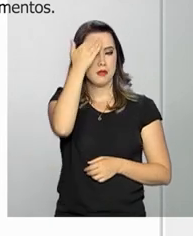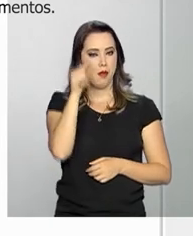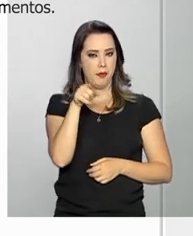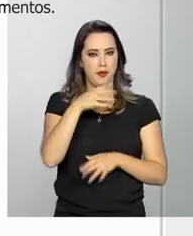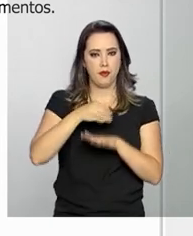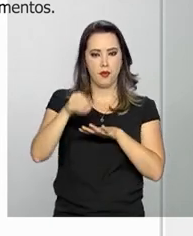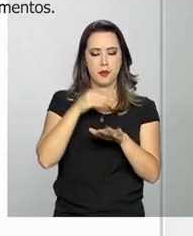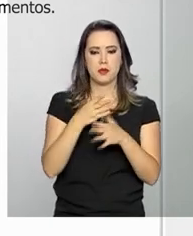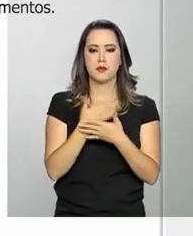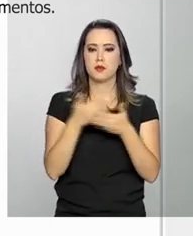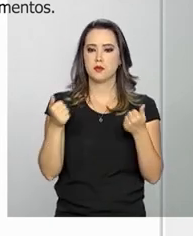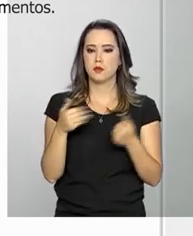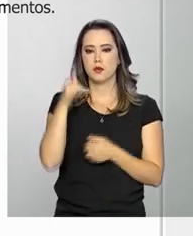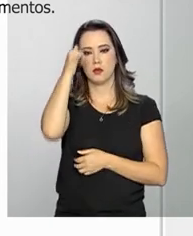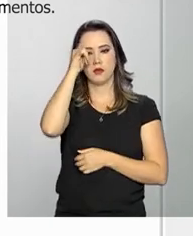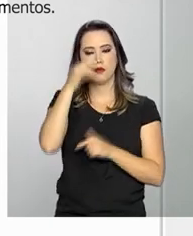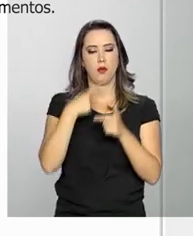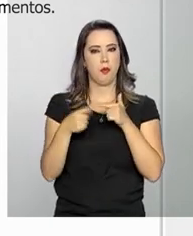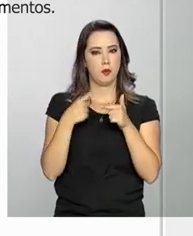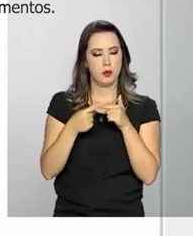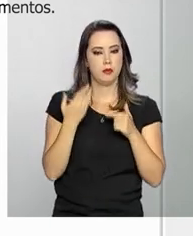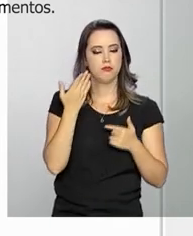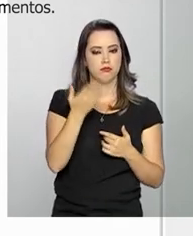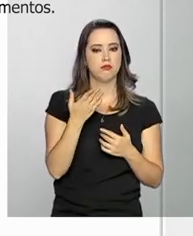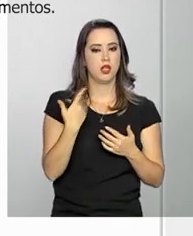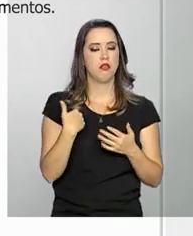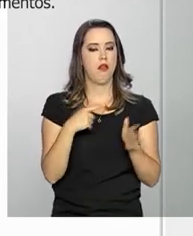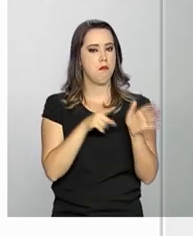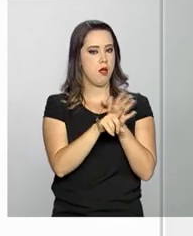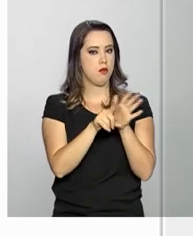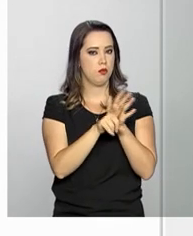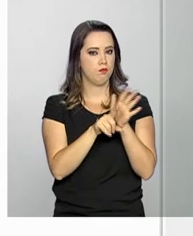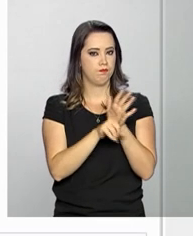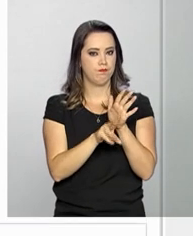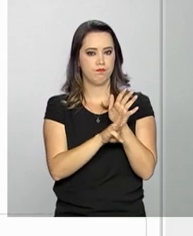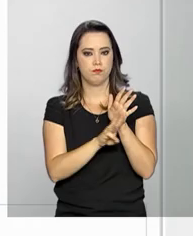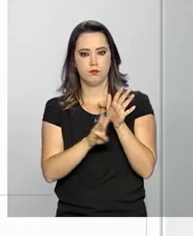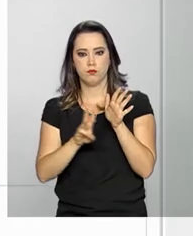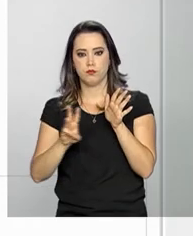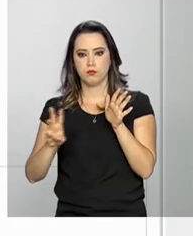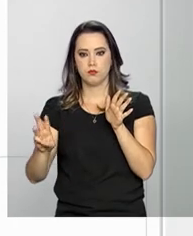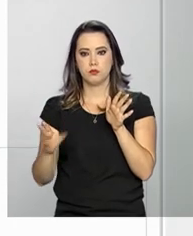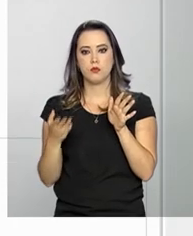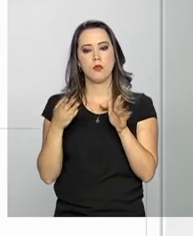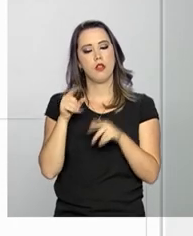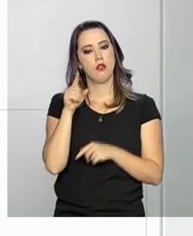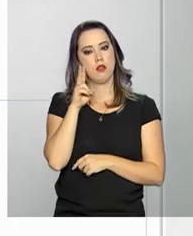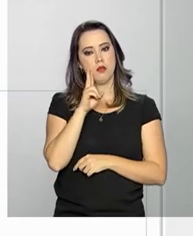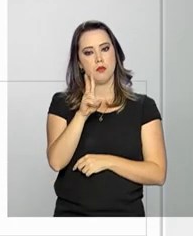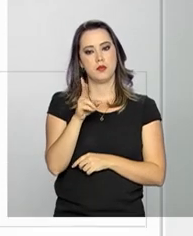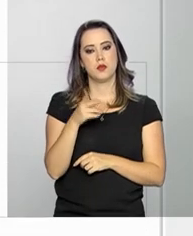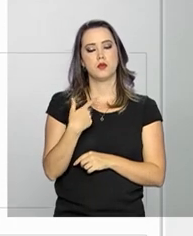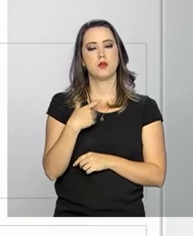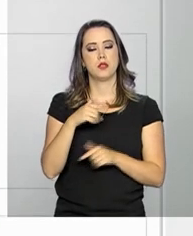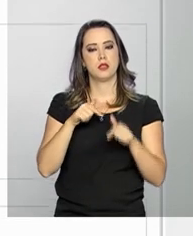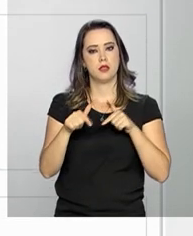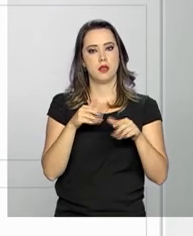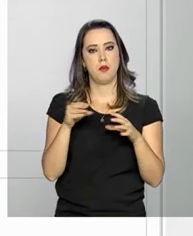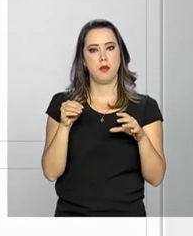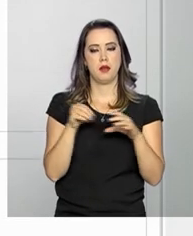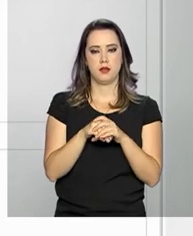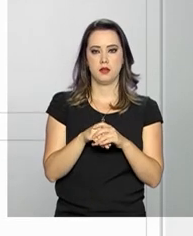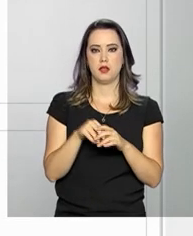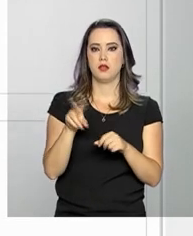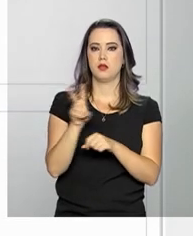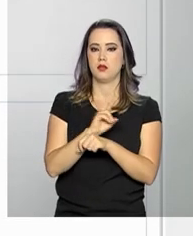as ações de combate à prática, a Anvisa criou um questionário na plataforma FormSus. Quem trabalha na Vigilância Sanitária